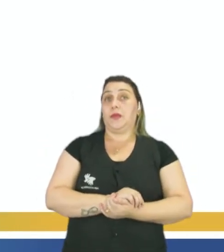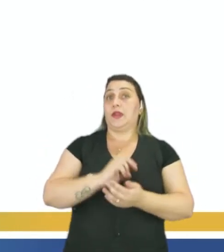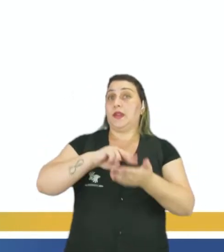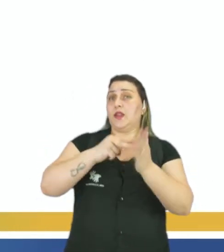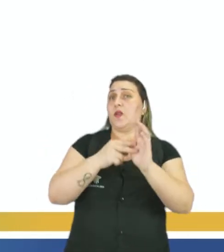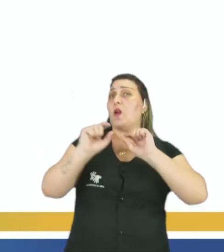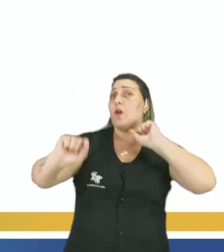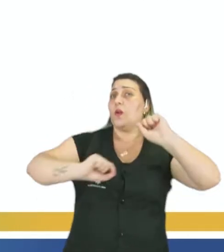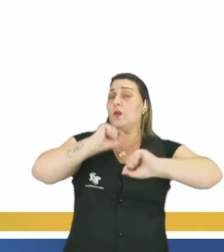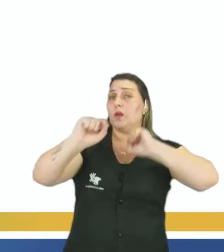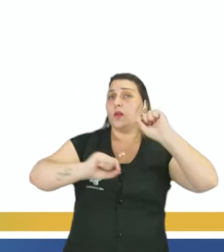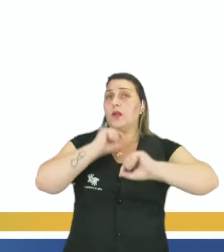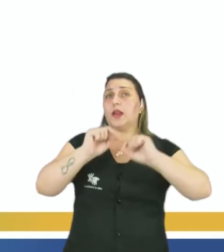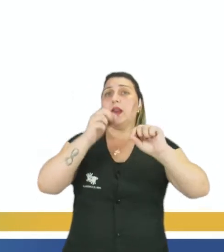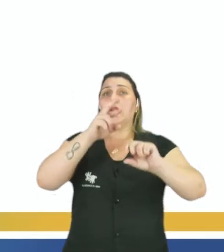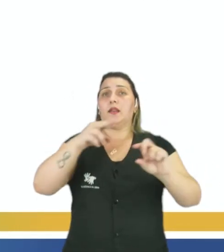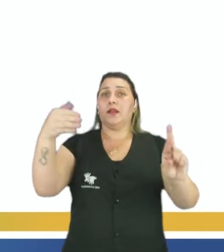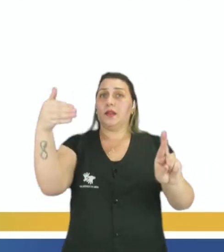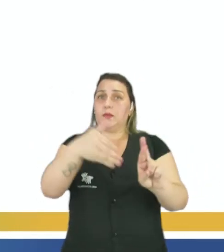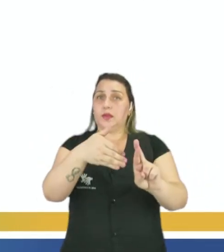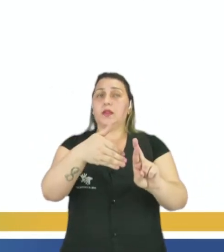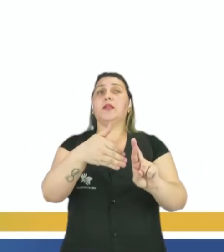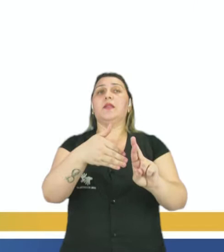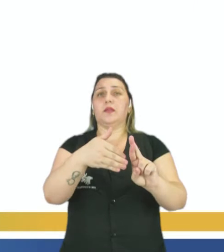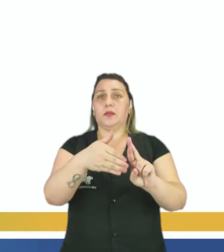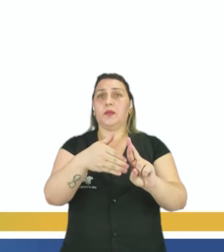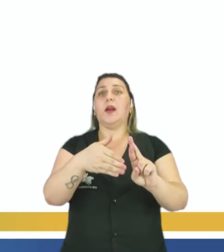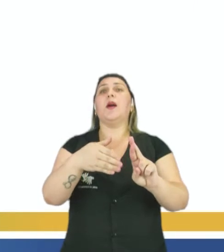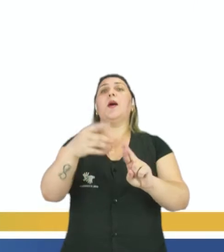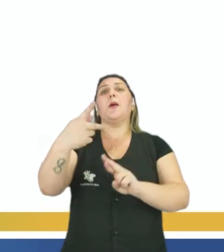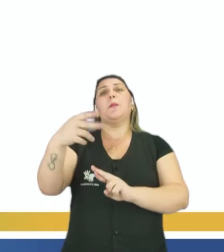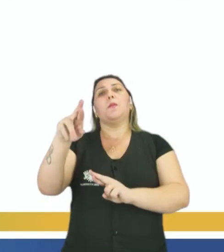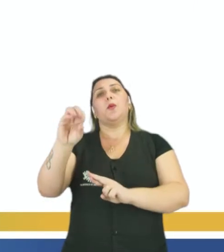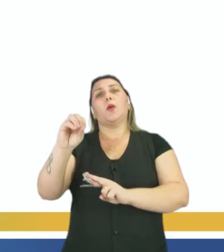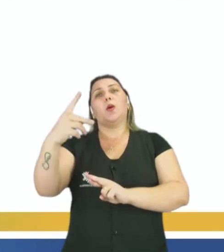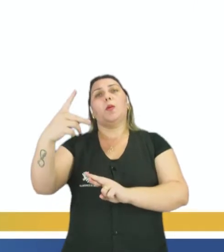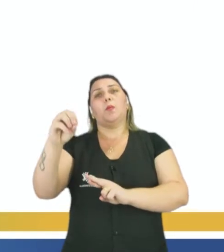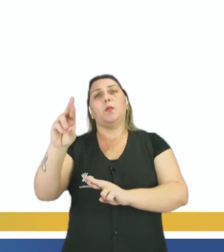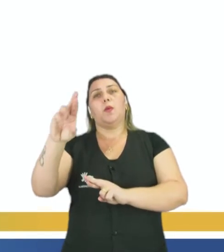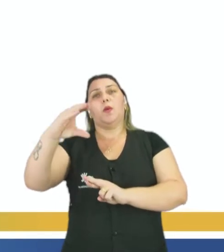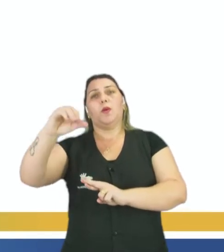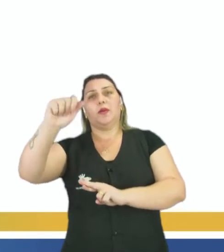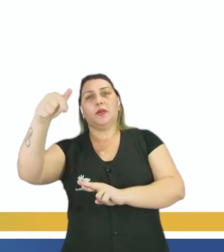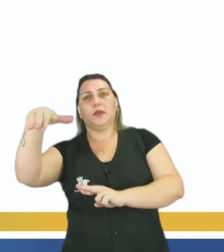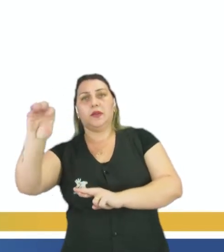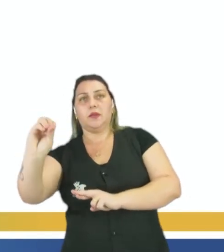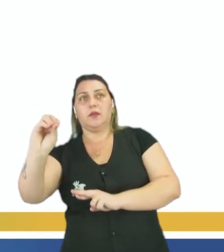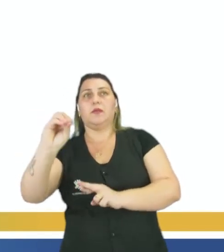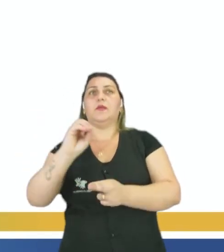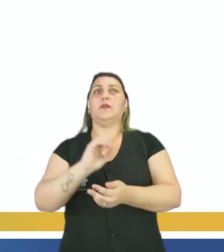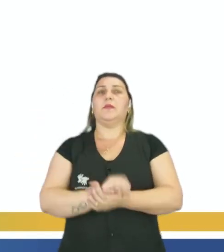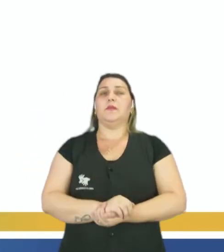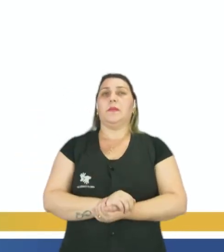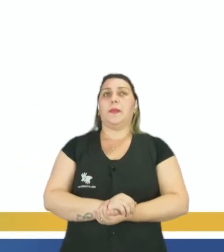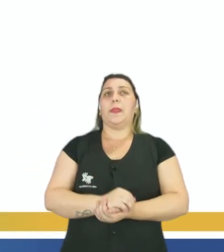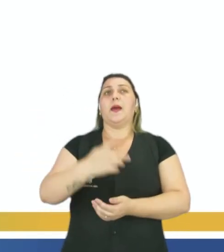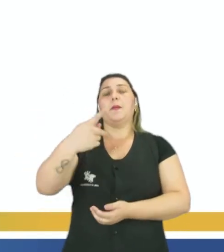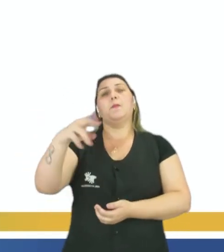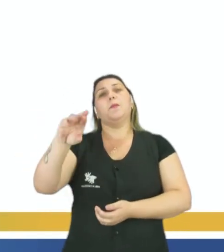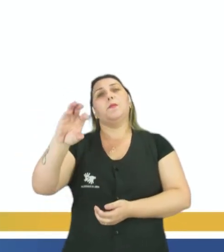dizer que essa representação é uma proporção. E aí falando de proporção, nós temos